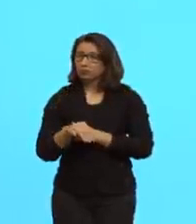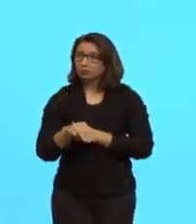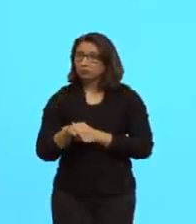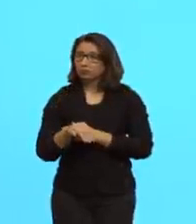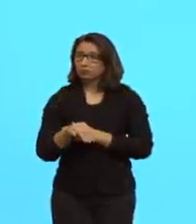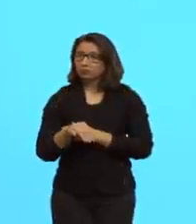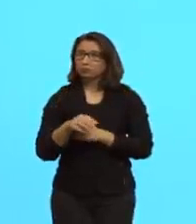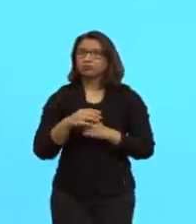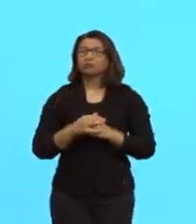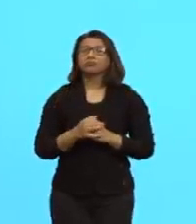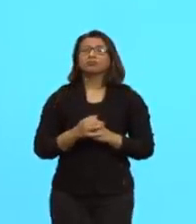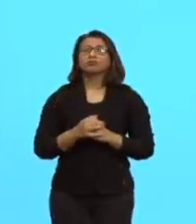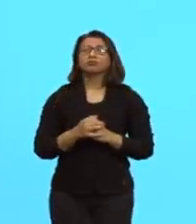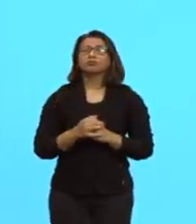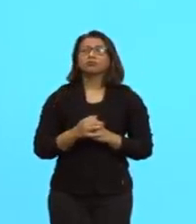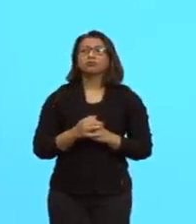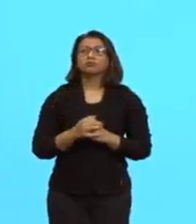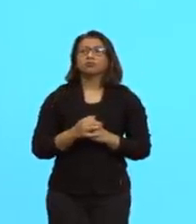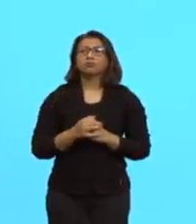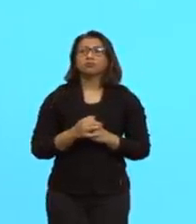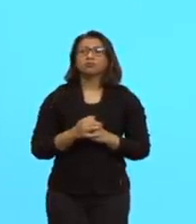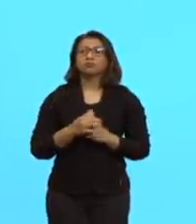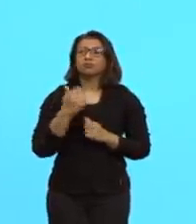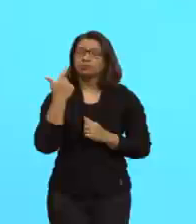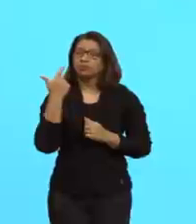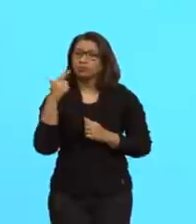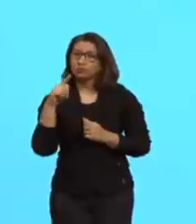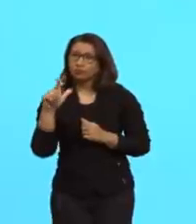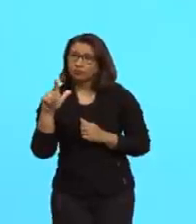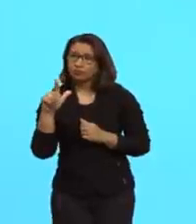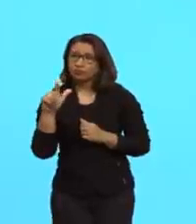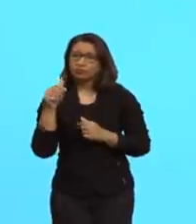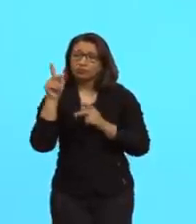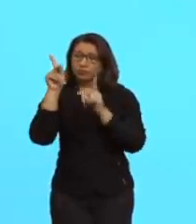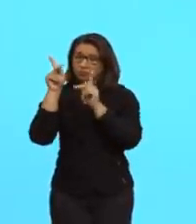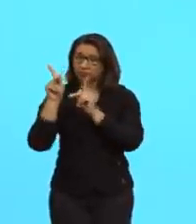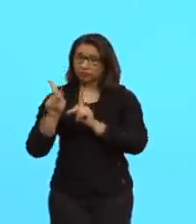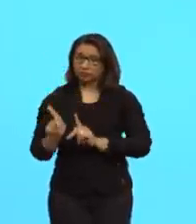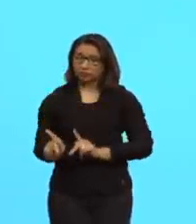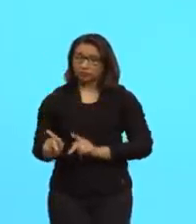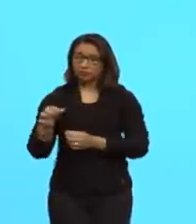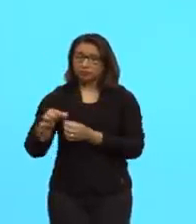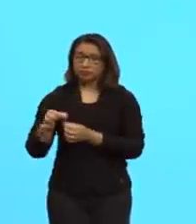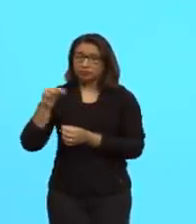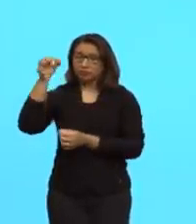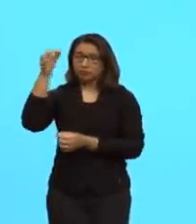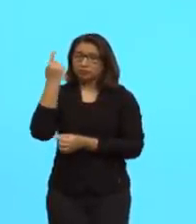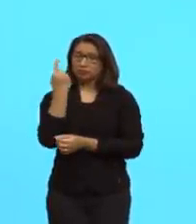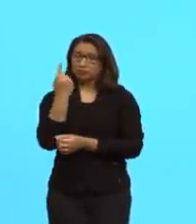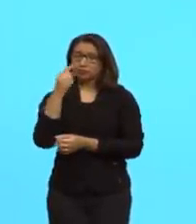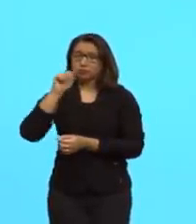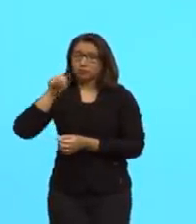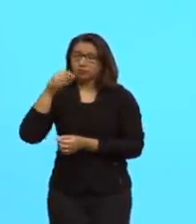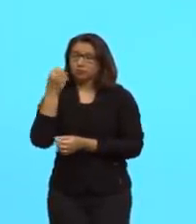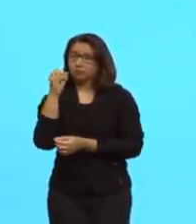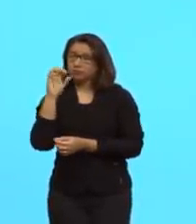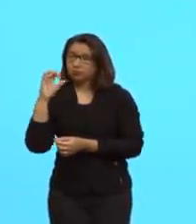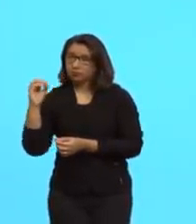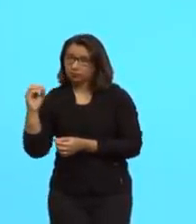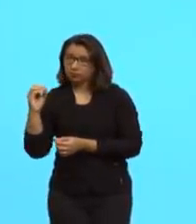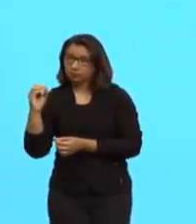está 9, aqui está 8, né? Aqui eu tenho uma pessoa que tem 1,80m de altura que projeta